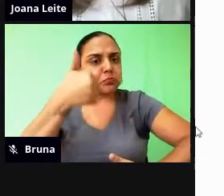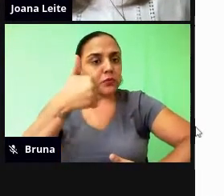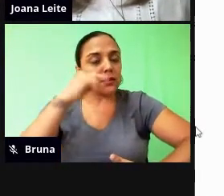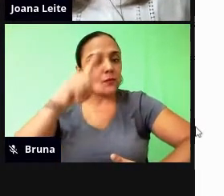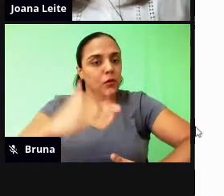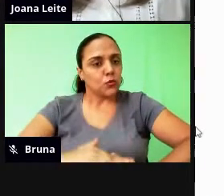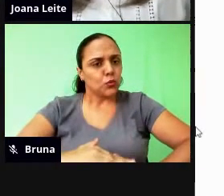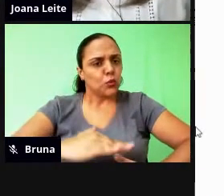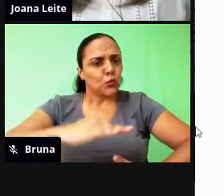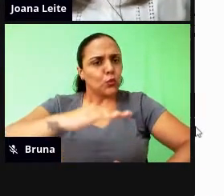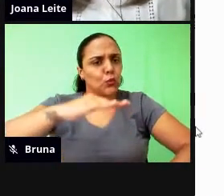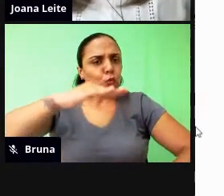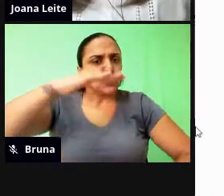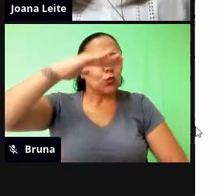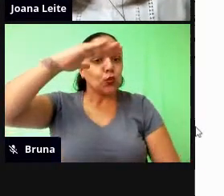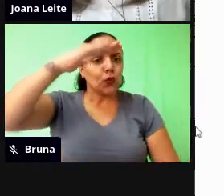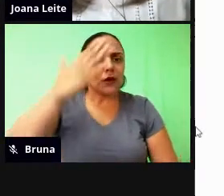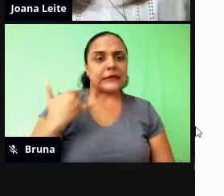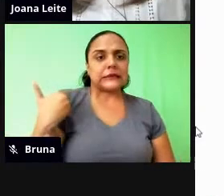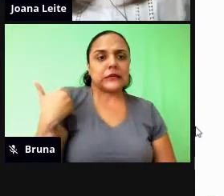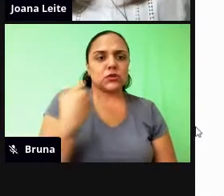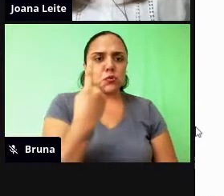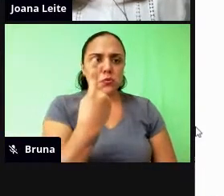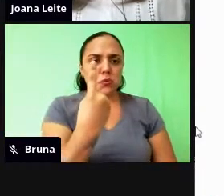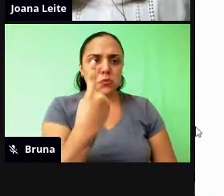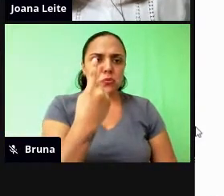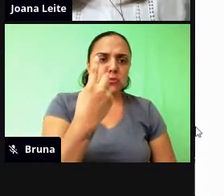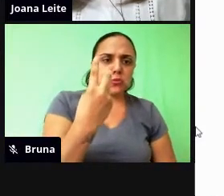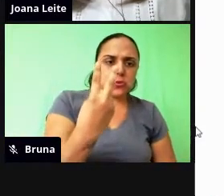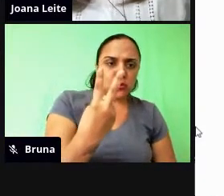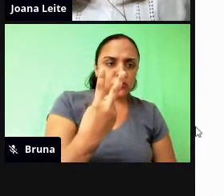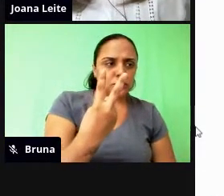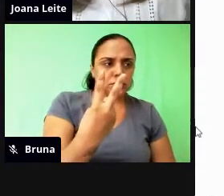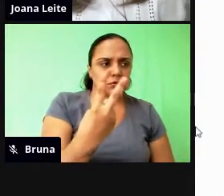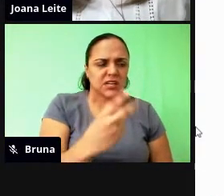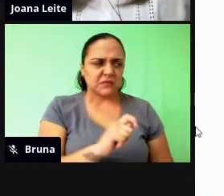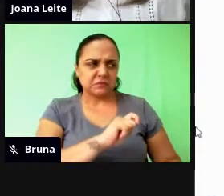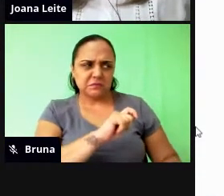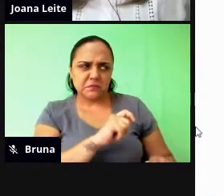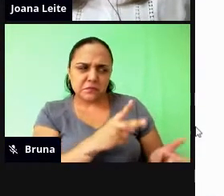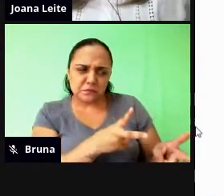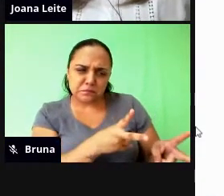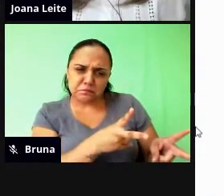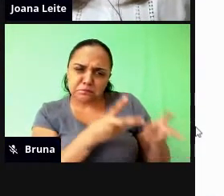ano e meio, 2 anos, a criança ela começa a apresentar alguns sinais mais evidentes.